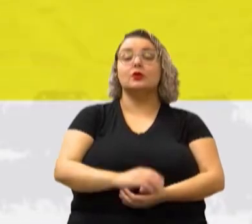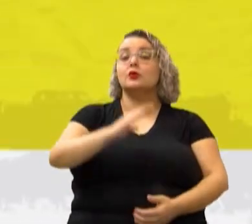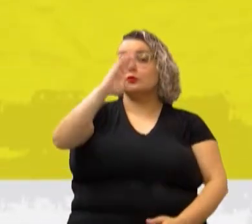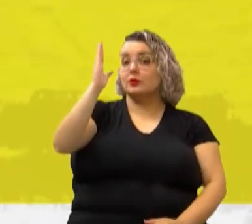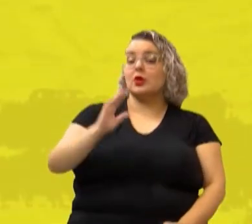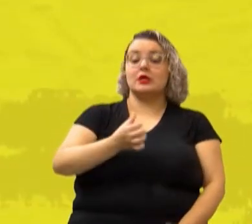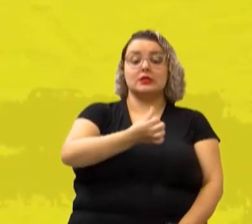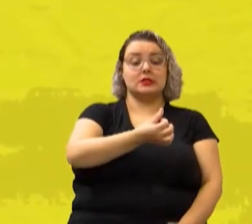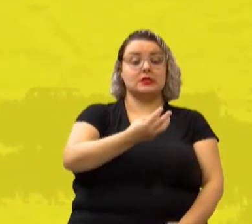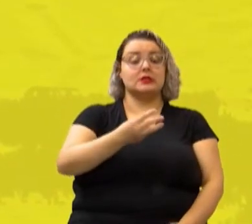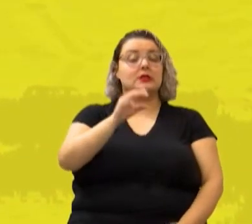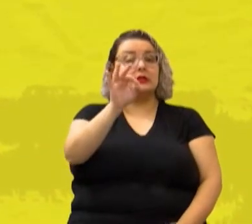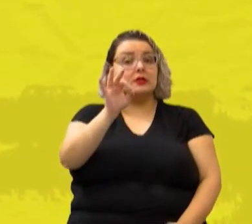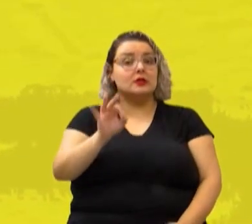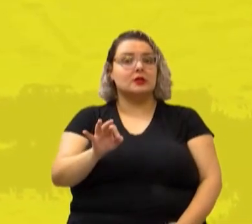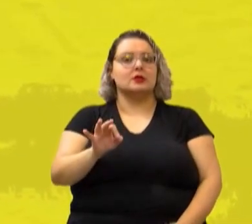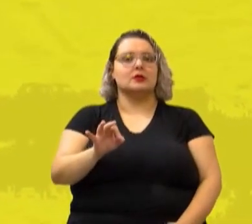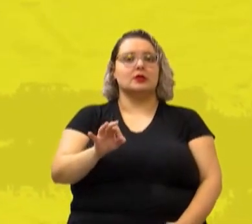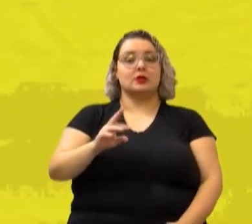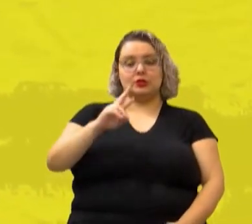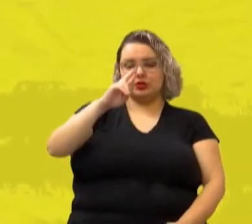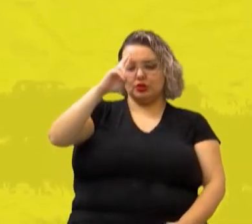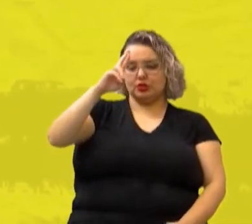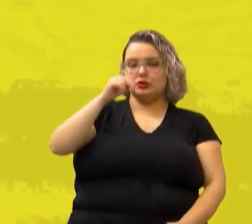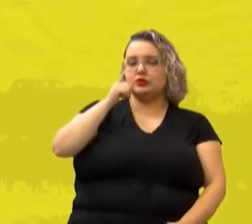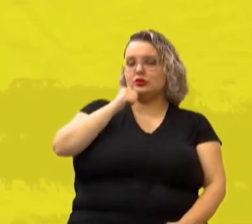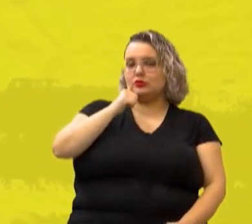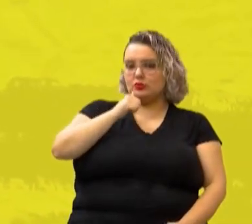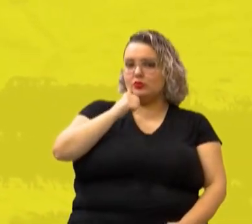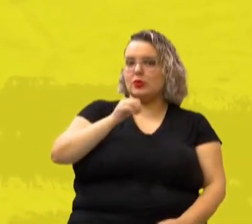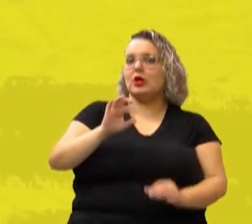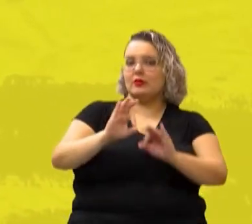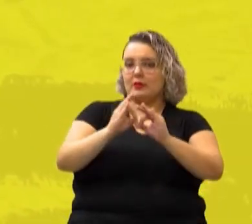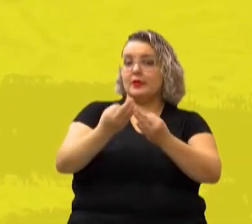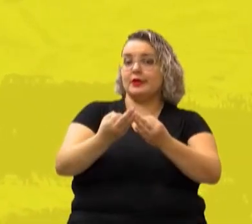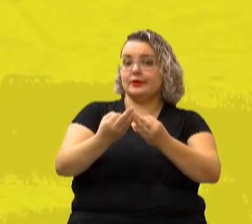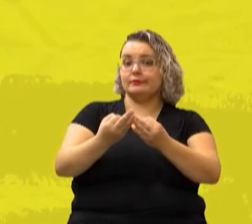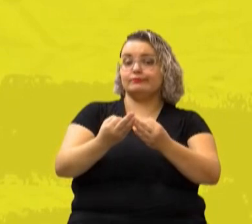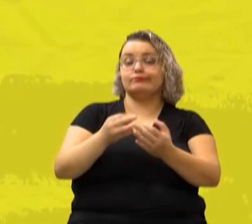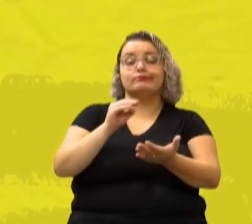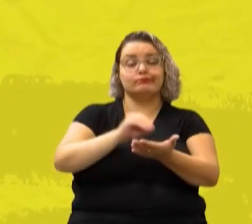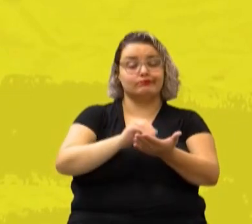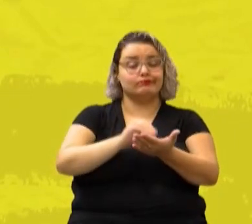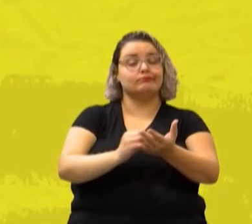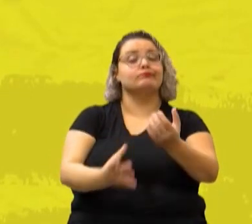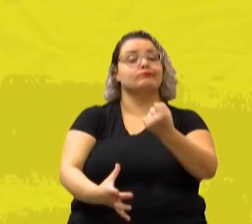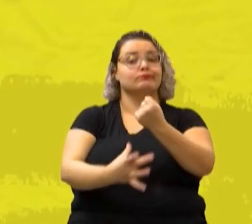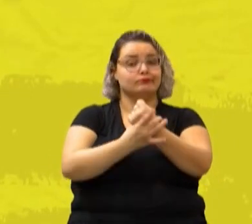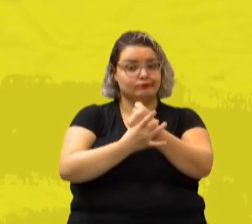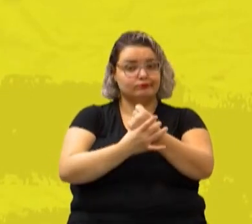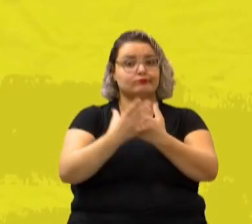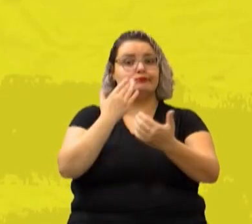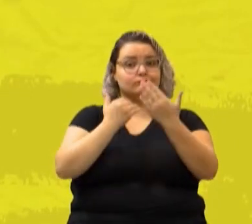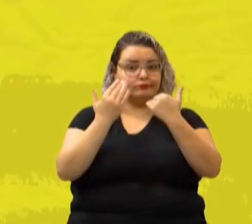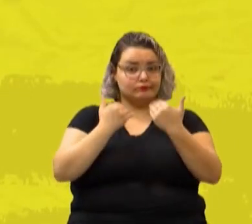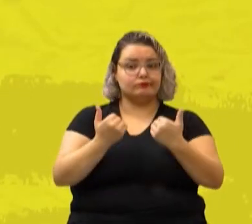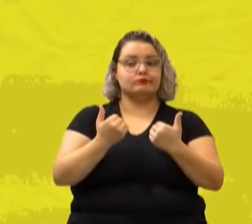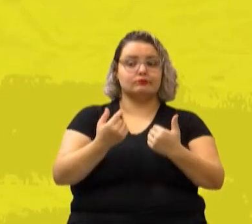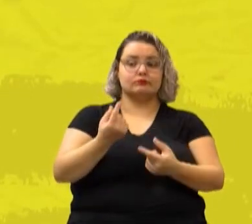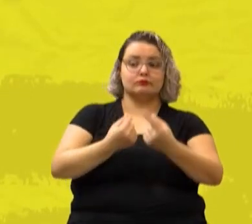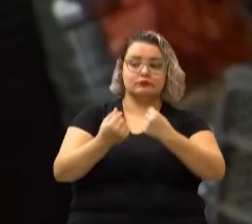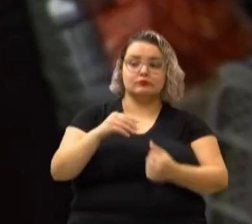No Brasil, 63% das famílias chefiadas por mulheres estão em situação de insegurança